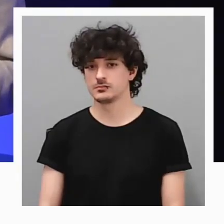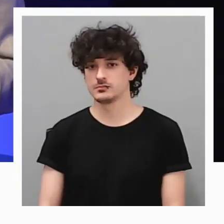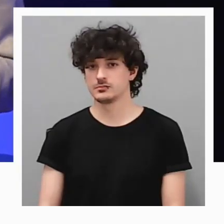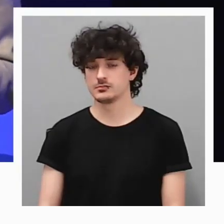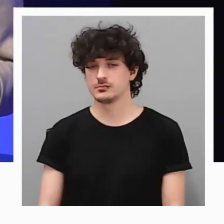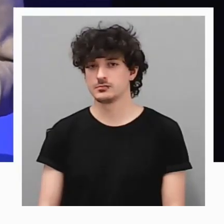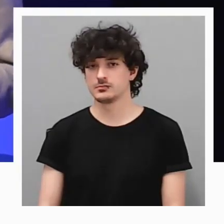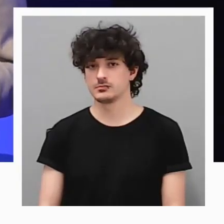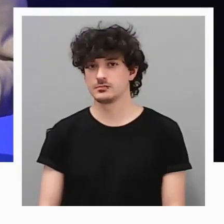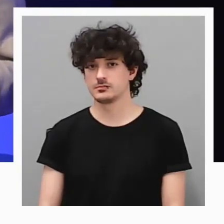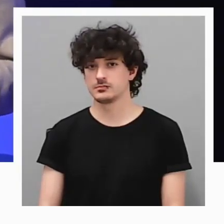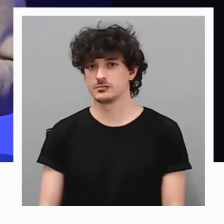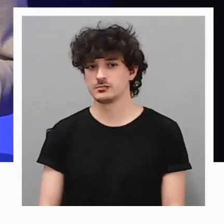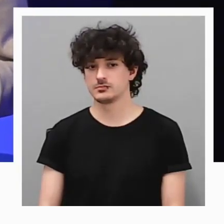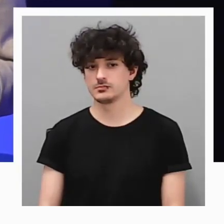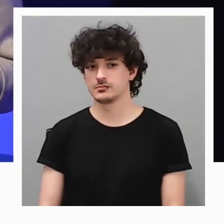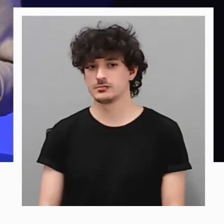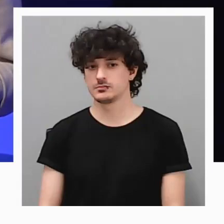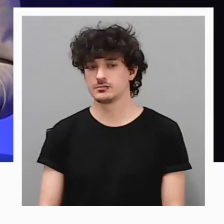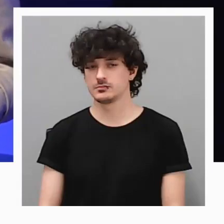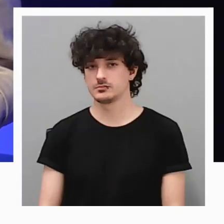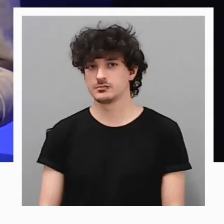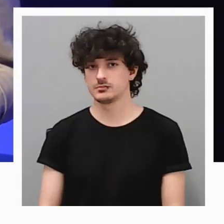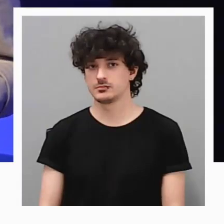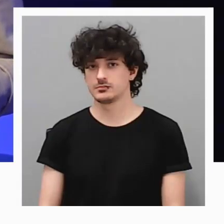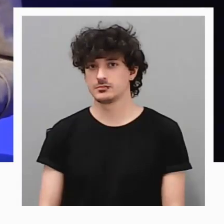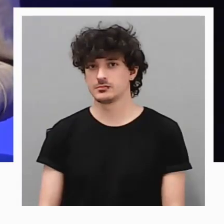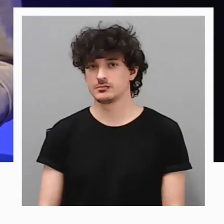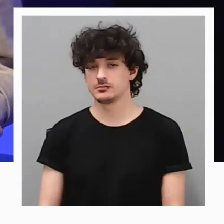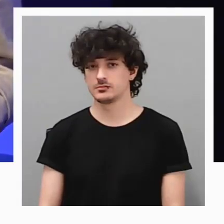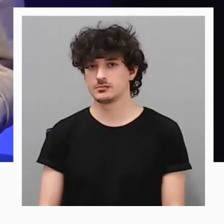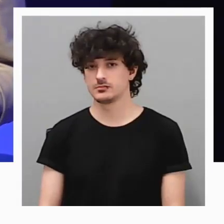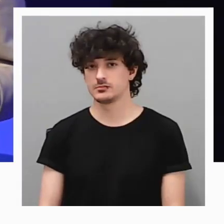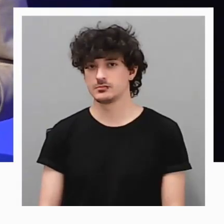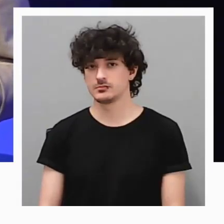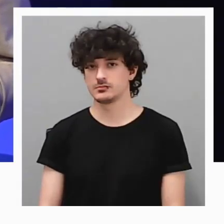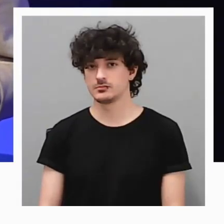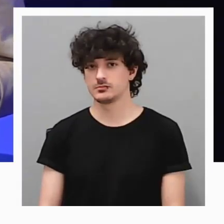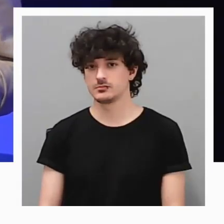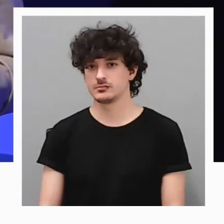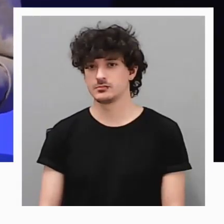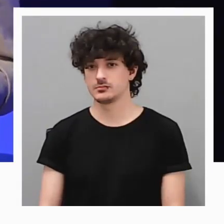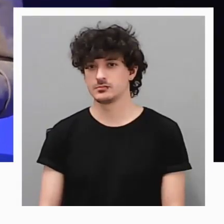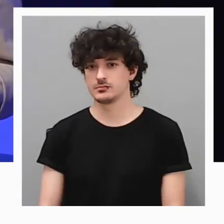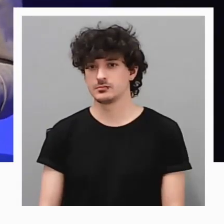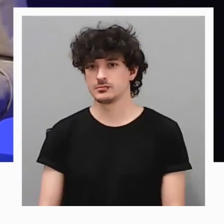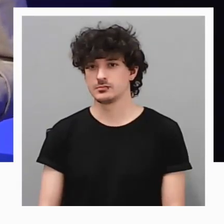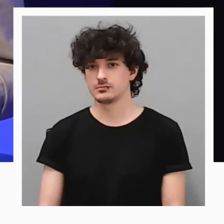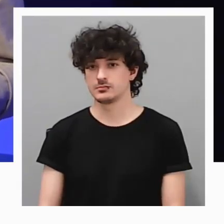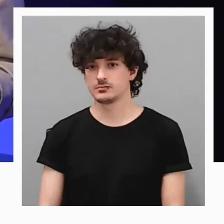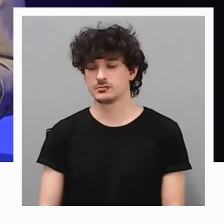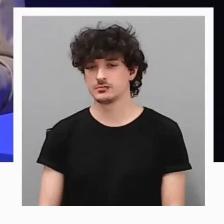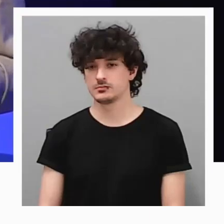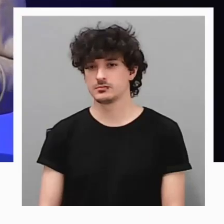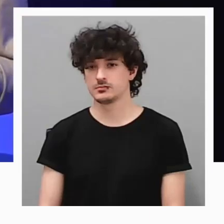recrutar um número suficiente de doentes para conseguirmos validar clinicamente a nossa tecnologia. Portanto, isto ainda vai demorar algum tempo,